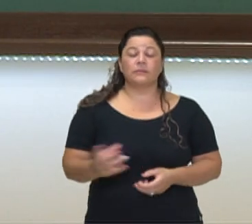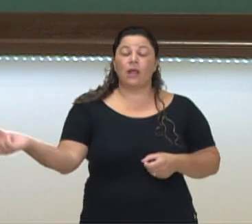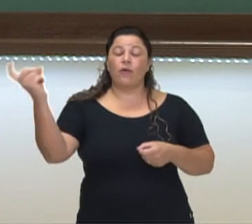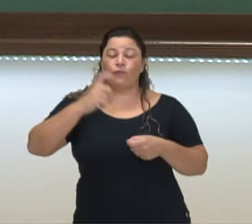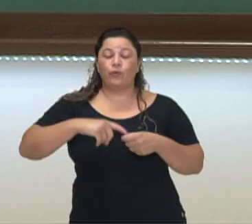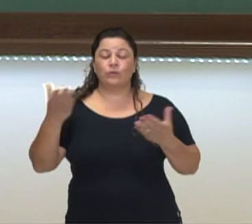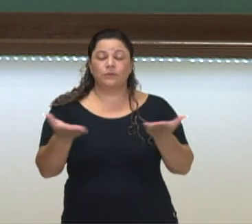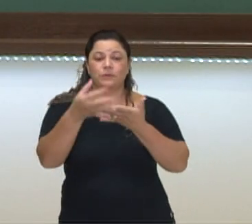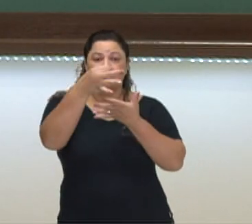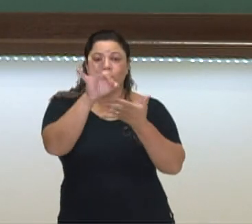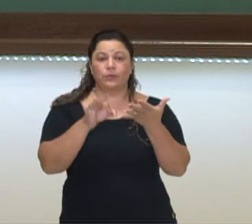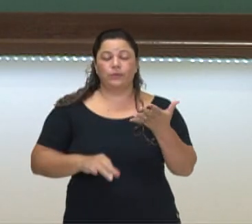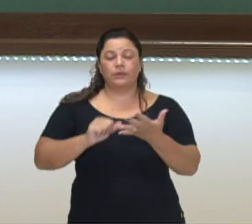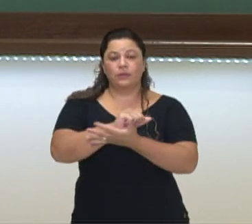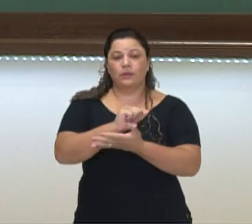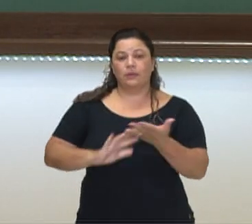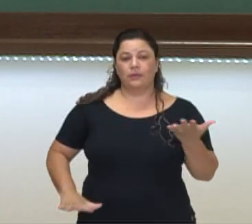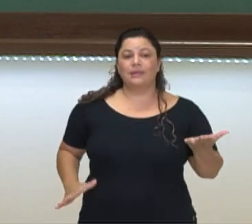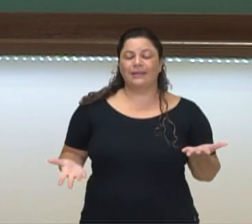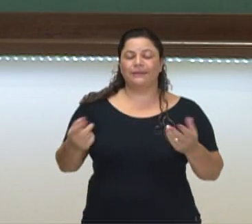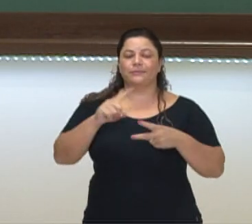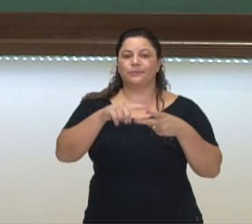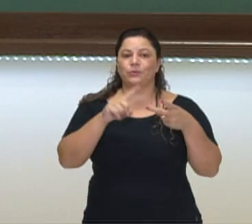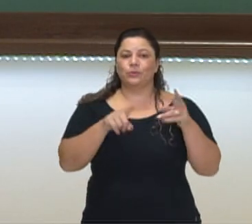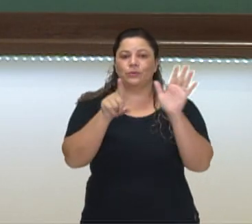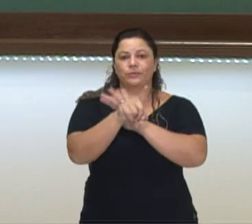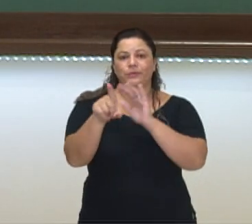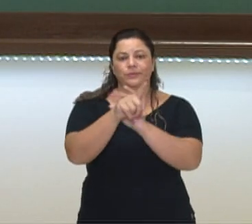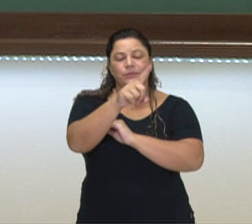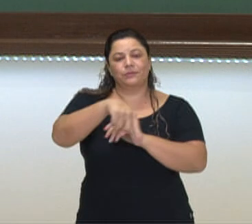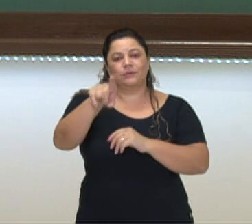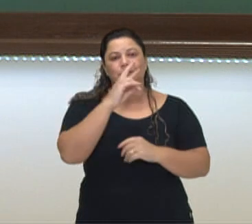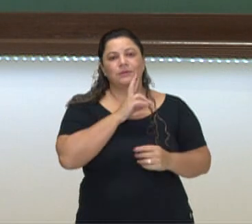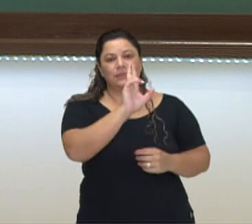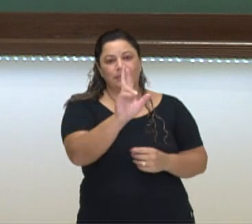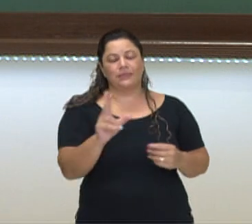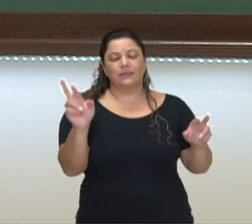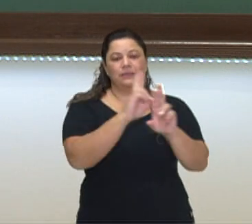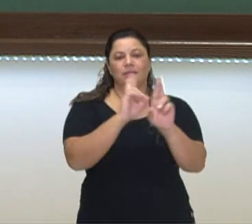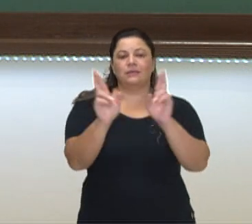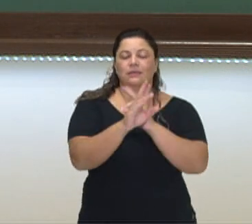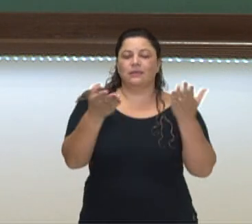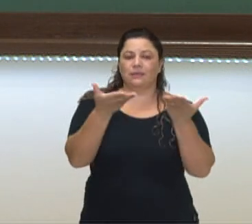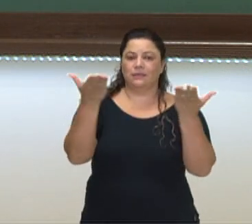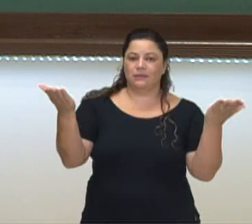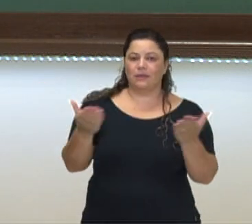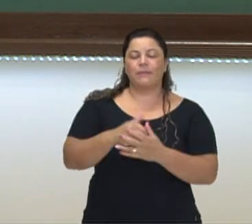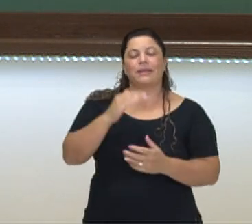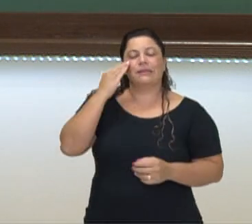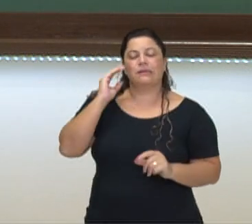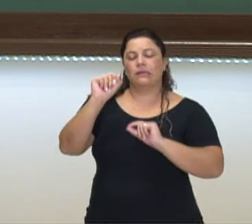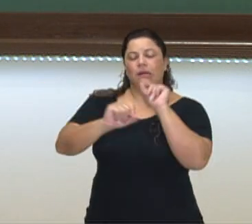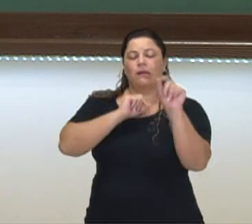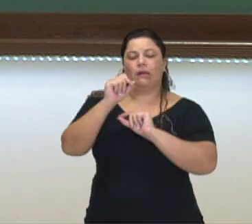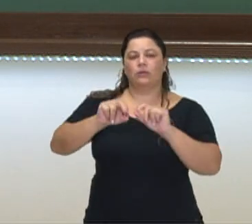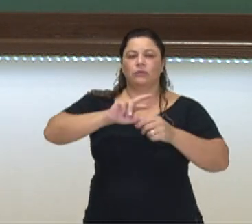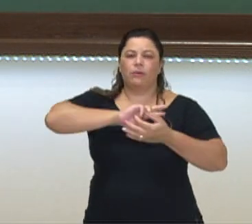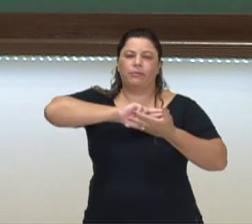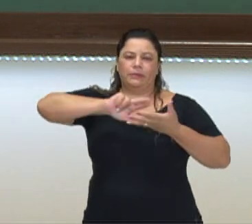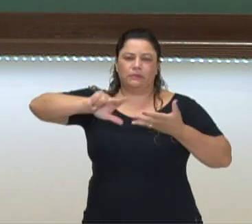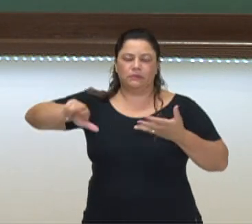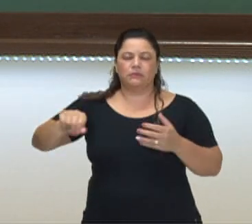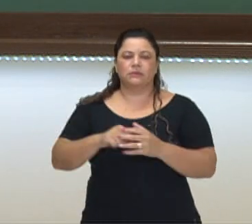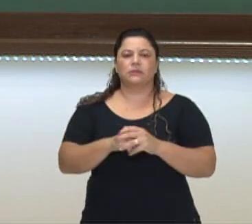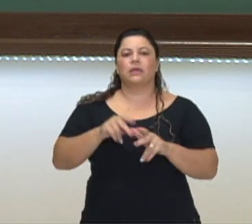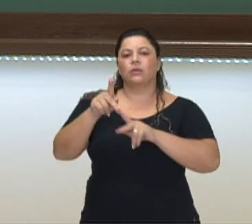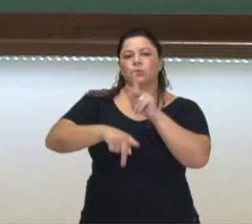Voltamos com a correção da atividade, então eu deixei duas perguntinhas para vocês relacionadas ao entendimento sobre a diversidade da